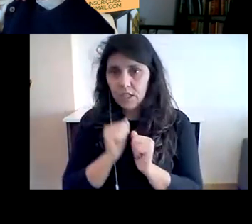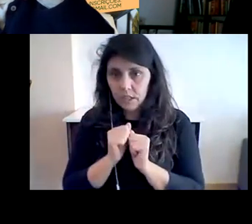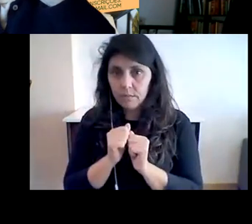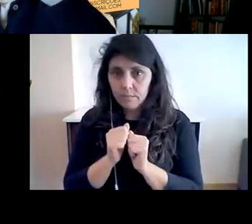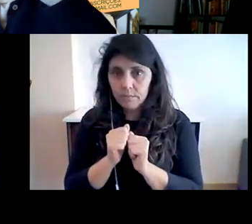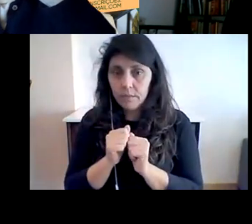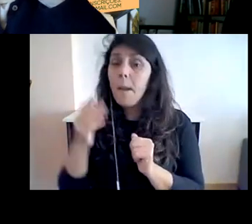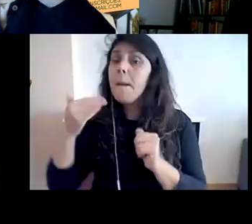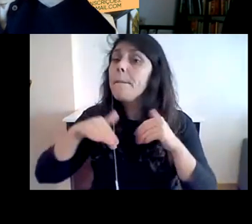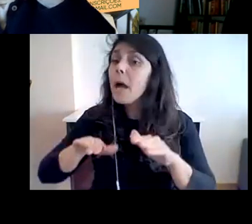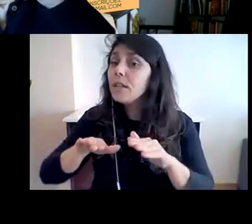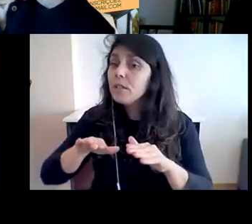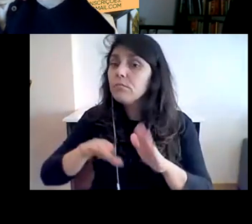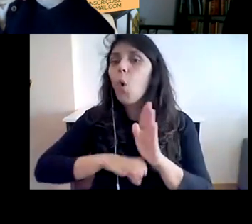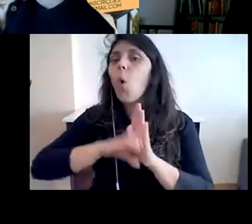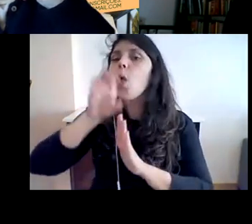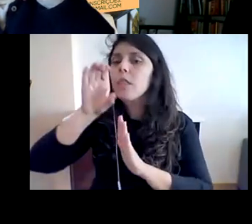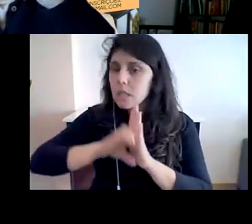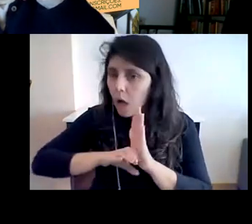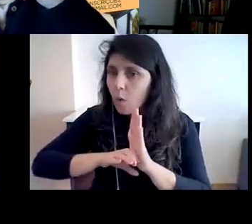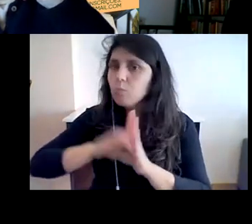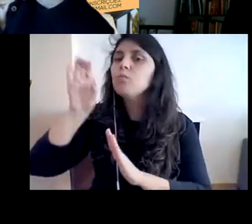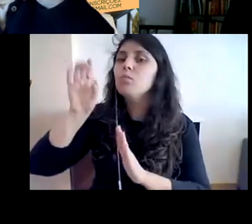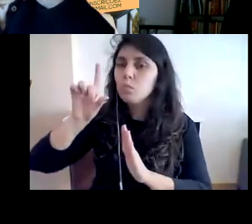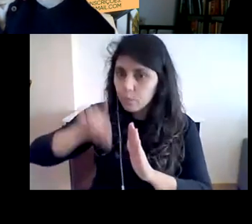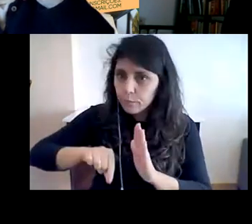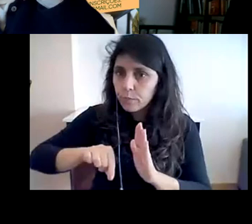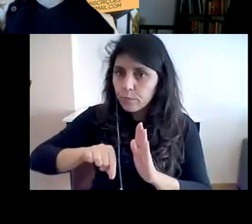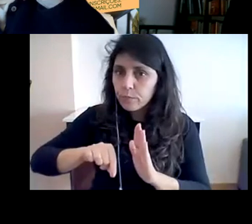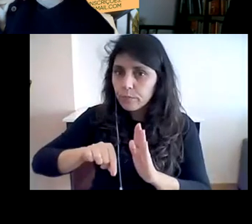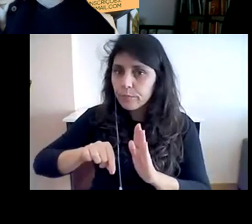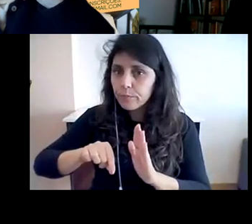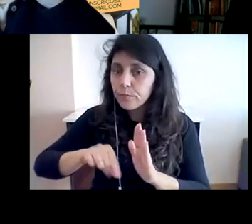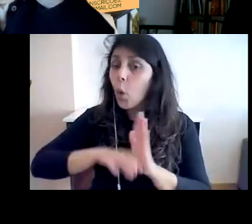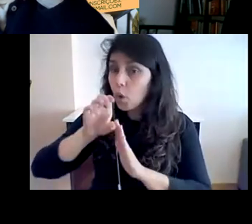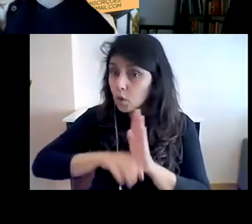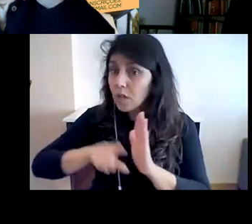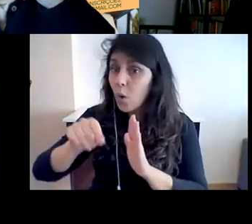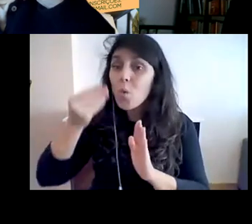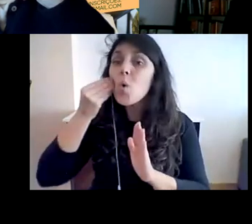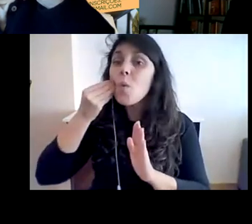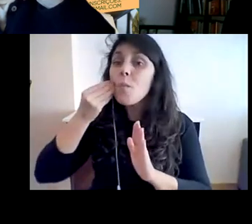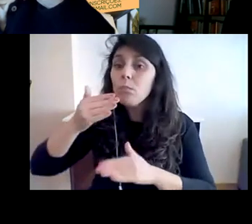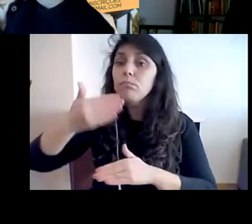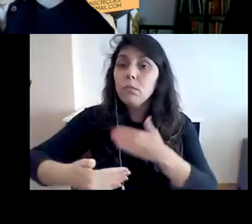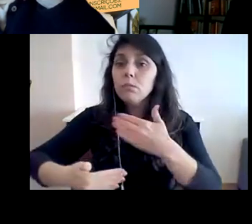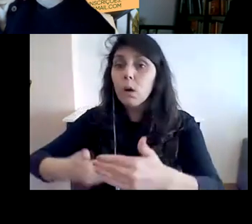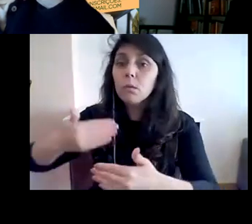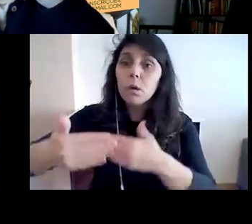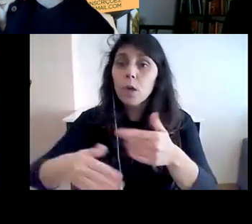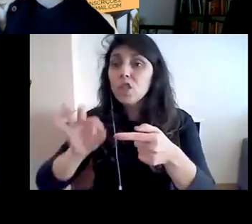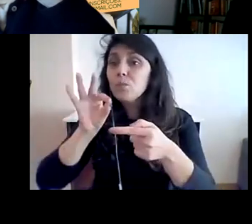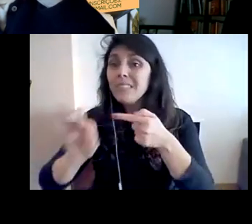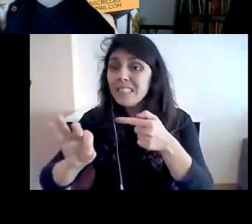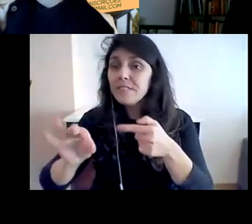as condições em que a progressão é realizada na via académica e, em particular, nos cursos de ciências